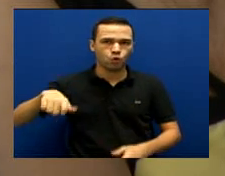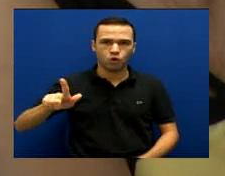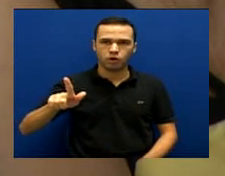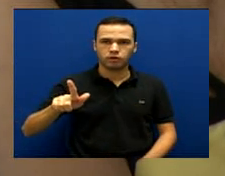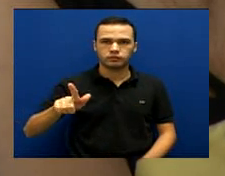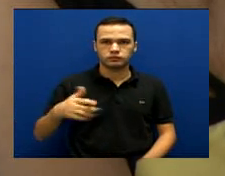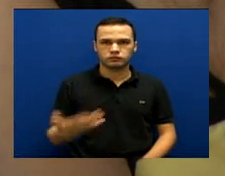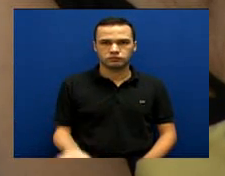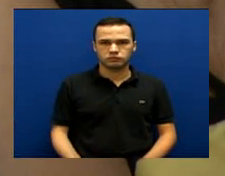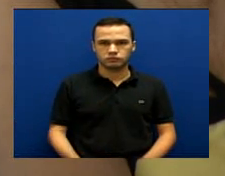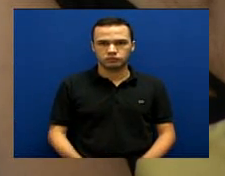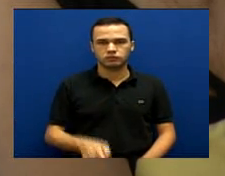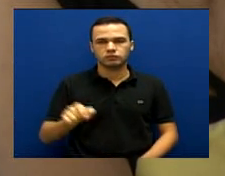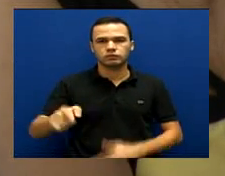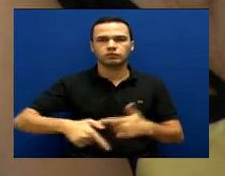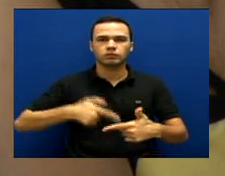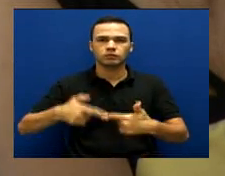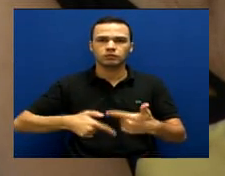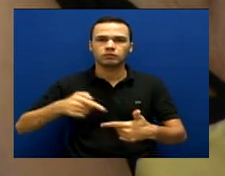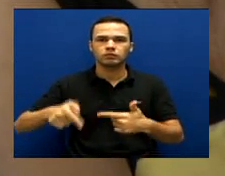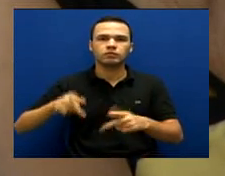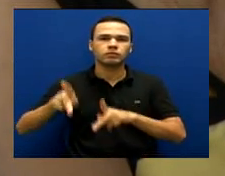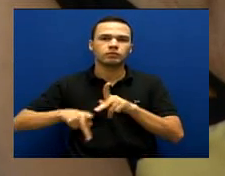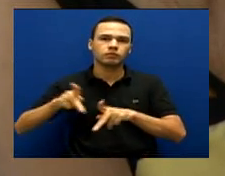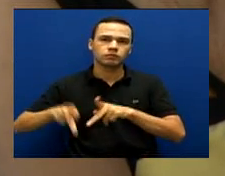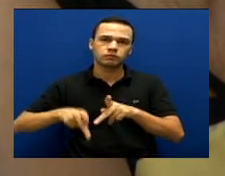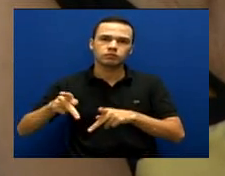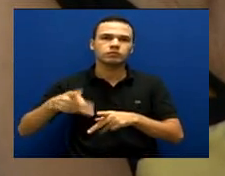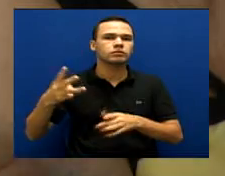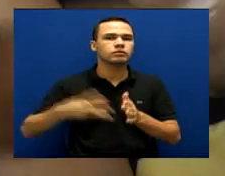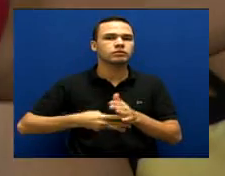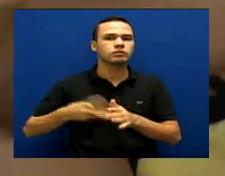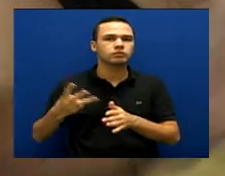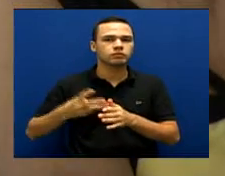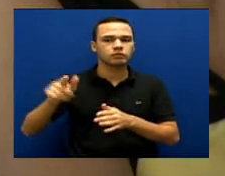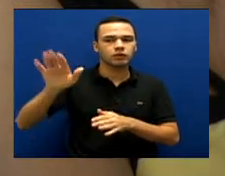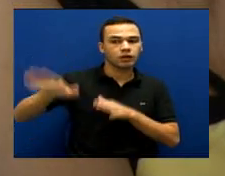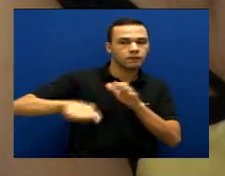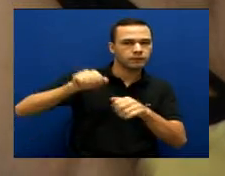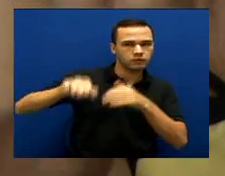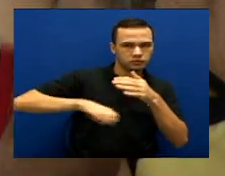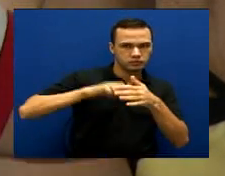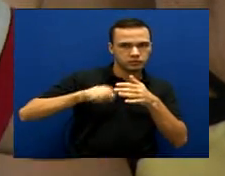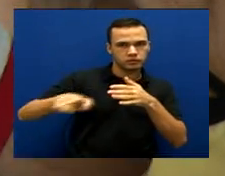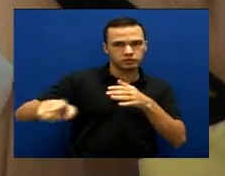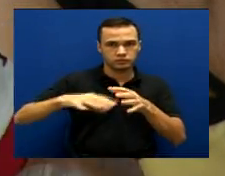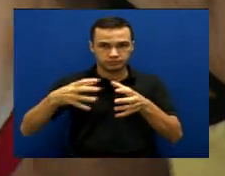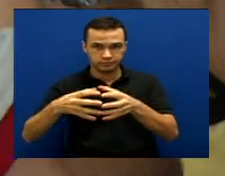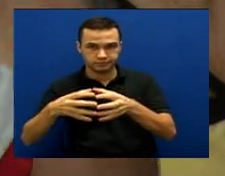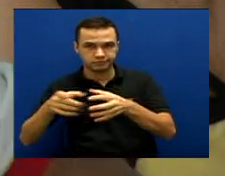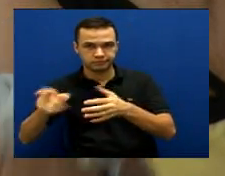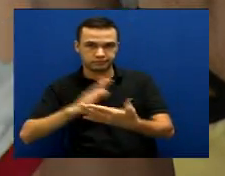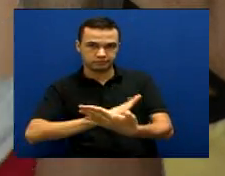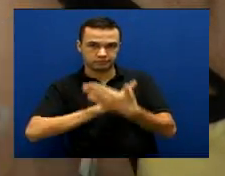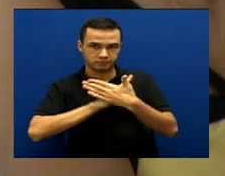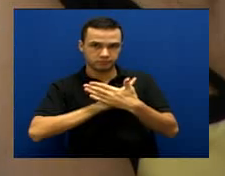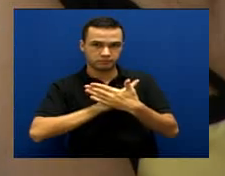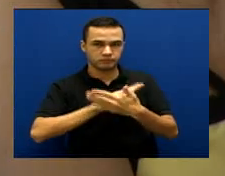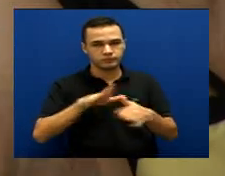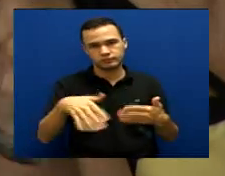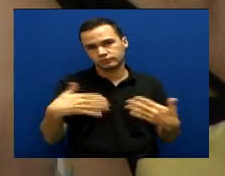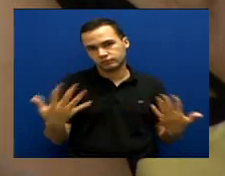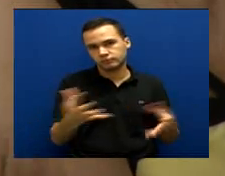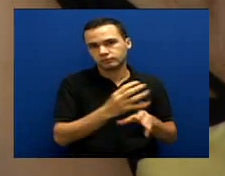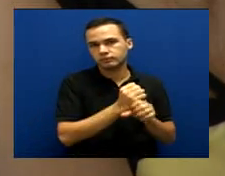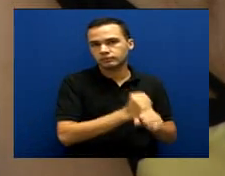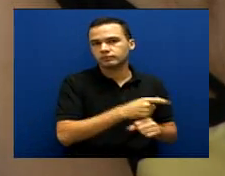o serviço público terceirizou trabalho contratando ongs no cálculo de custos de folha